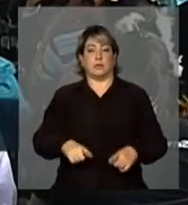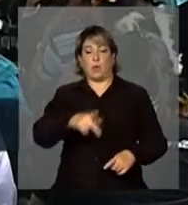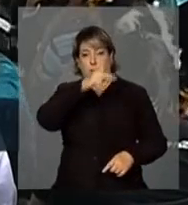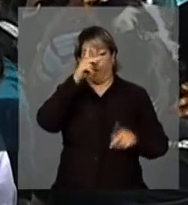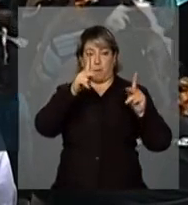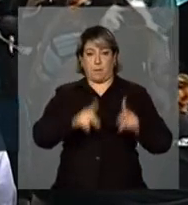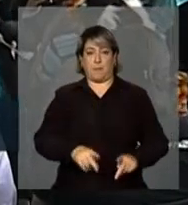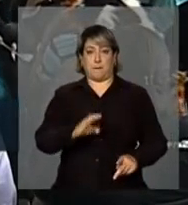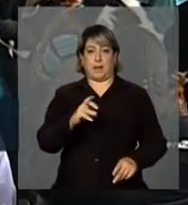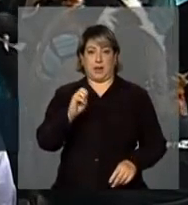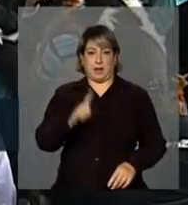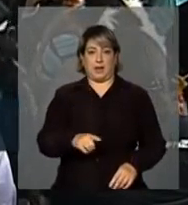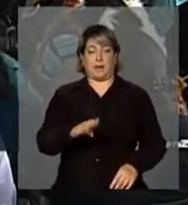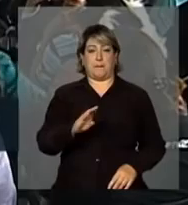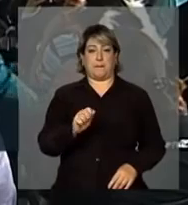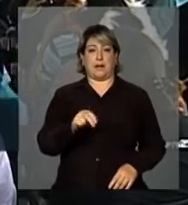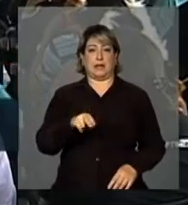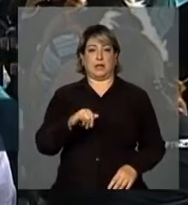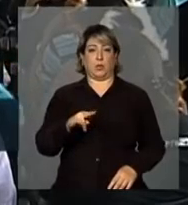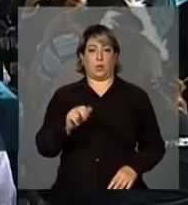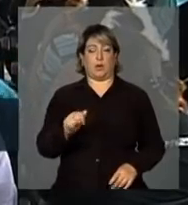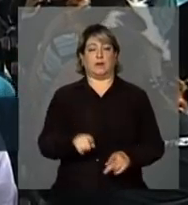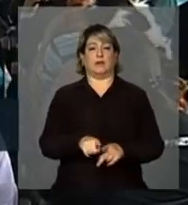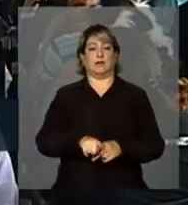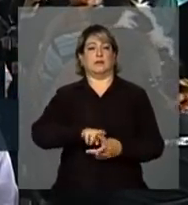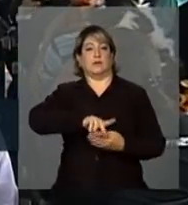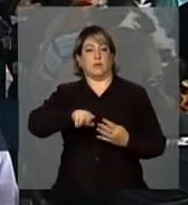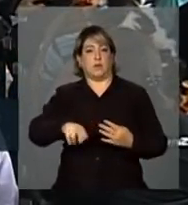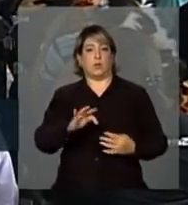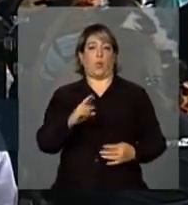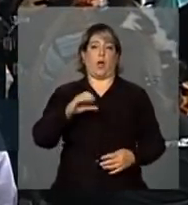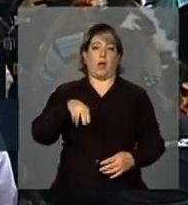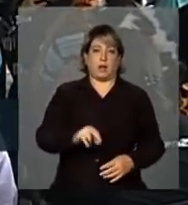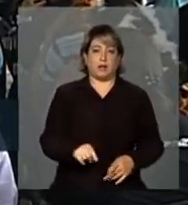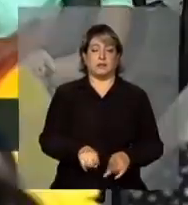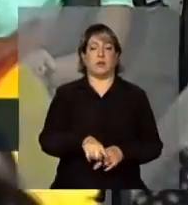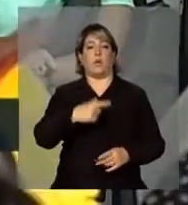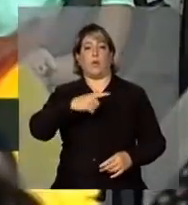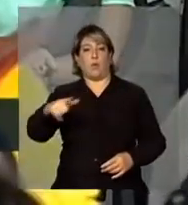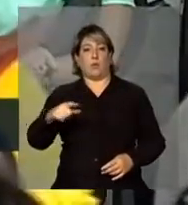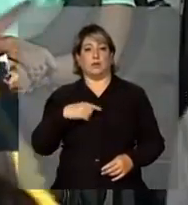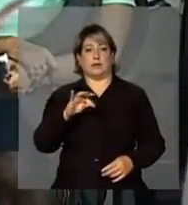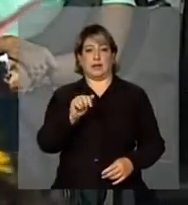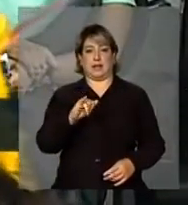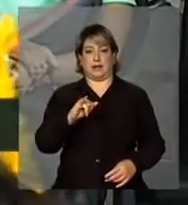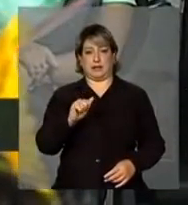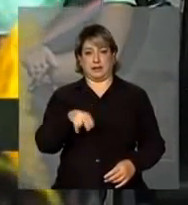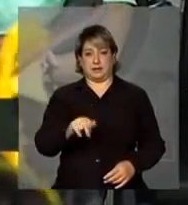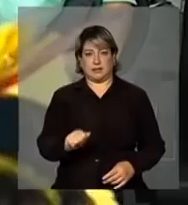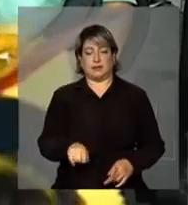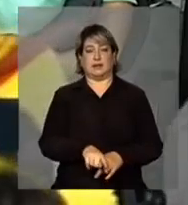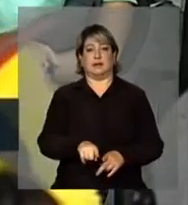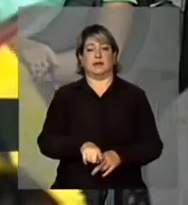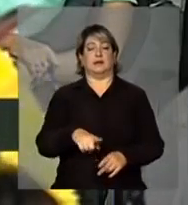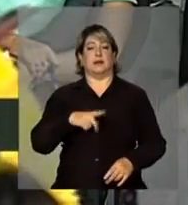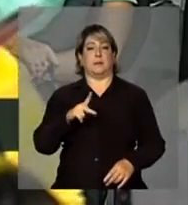Baré, Baniwa, Warequena, Desano, Tucano, Curipaco, Tariana, Piratapuia